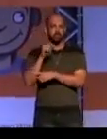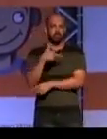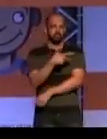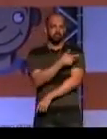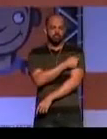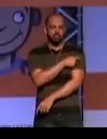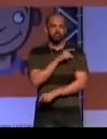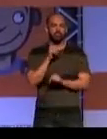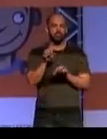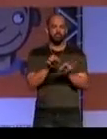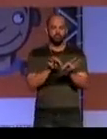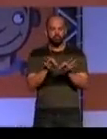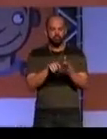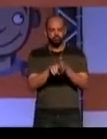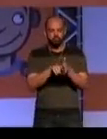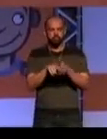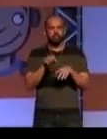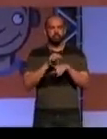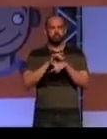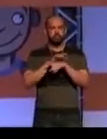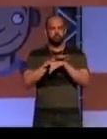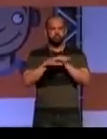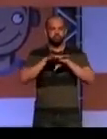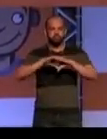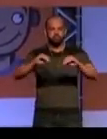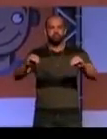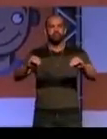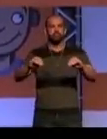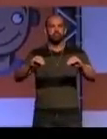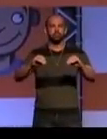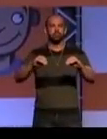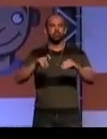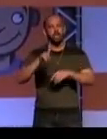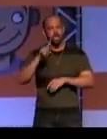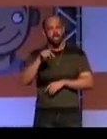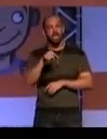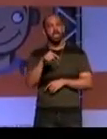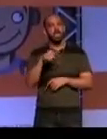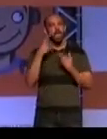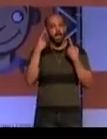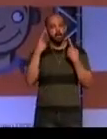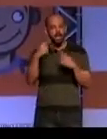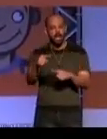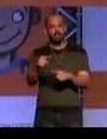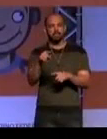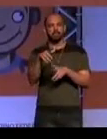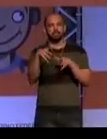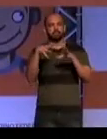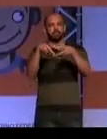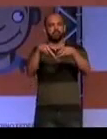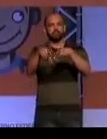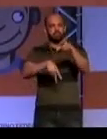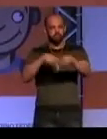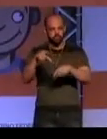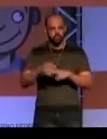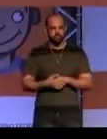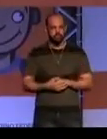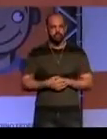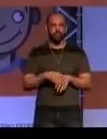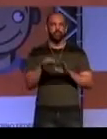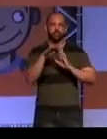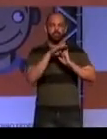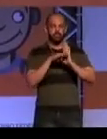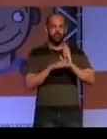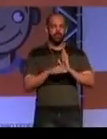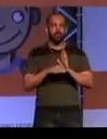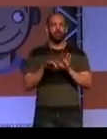de surtos, epidemias, doenças imunopreveníveis, pois são ameaças à saúde pública. E diz o PNI, um programa de vacinação, quando